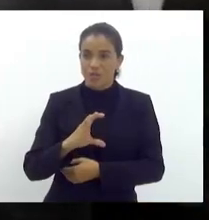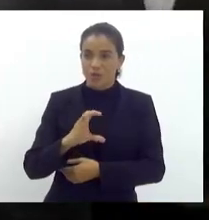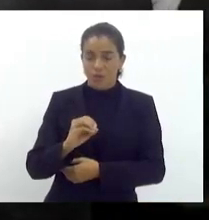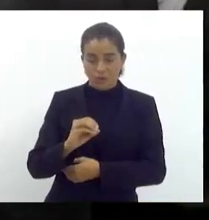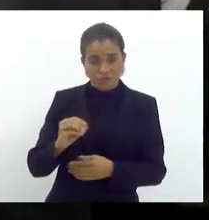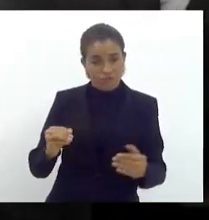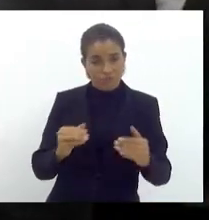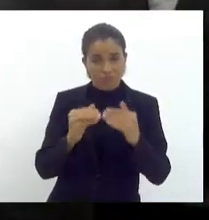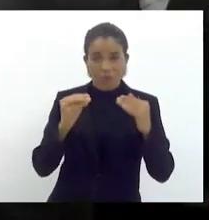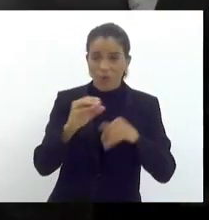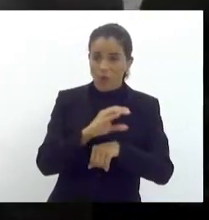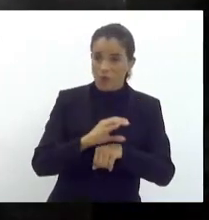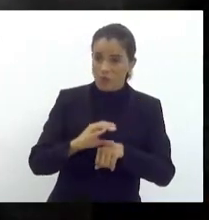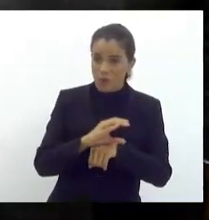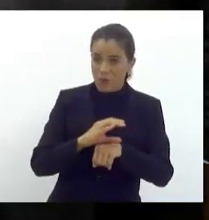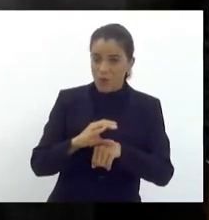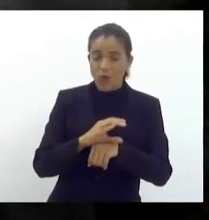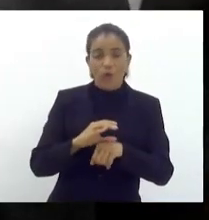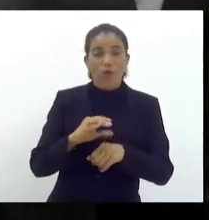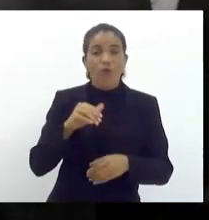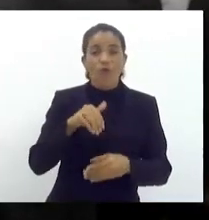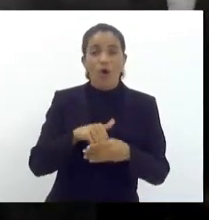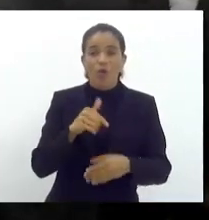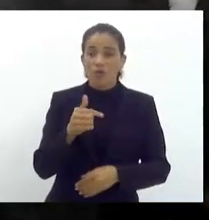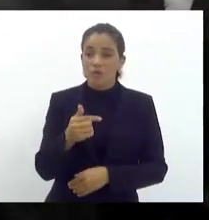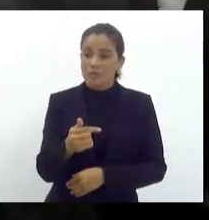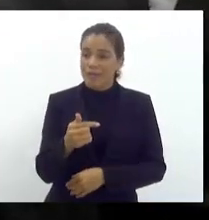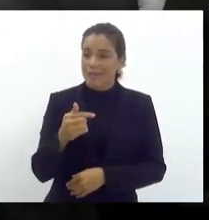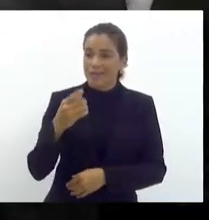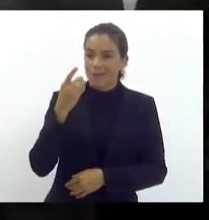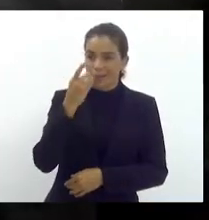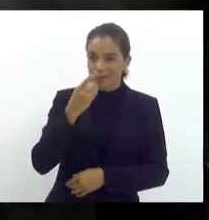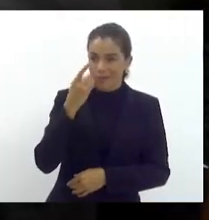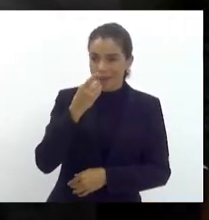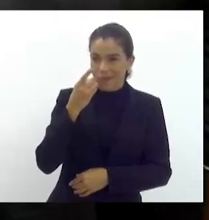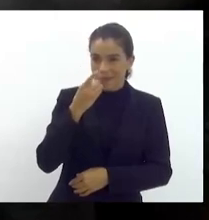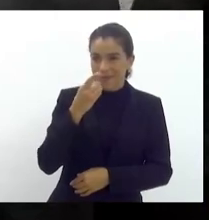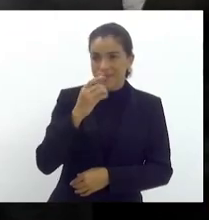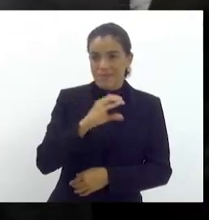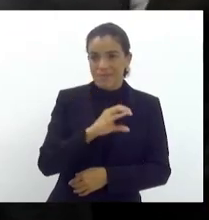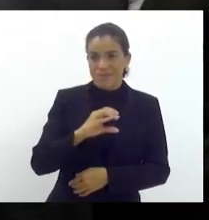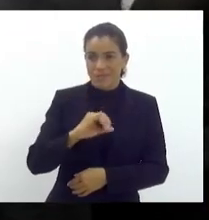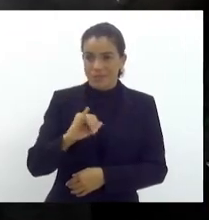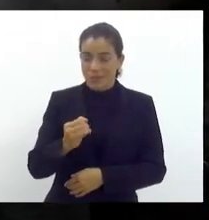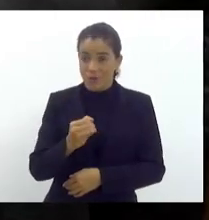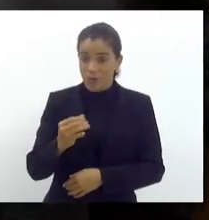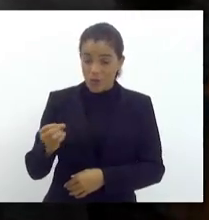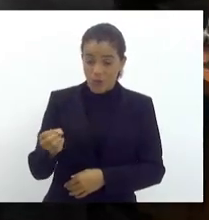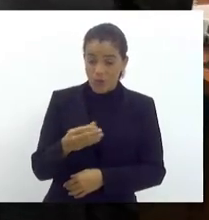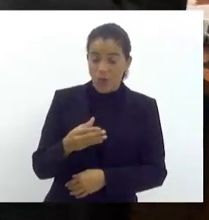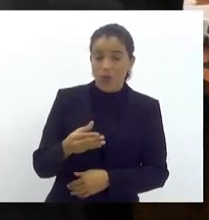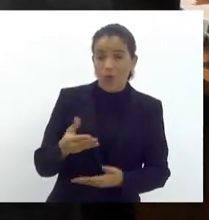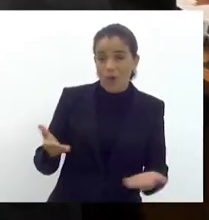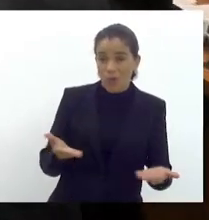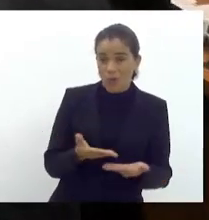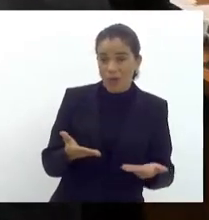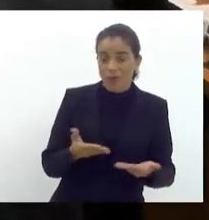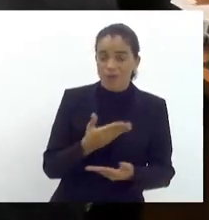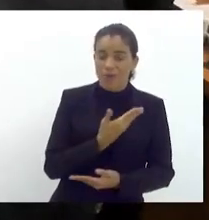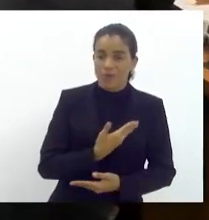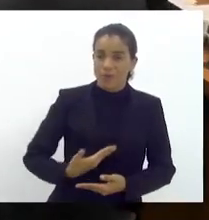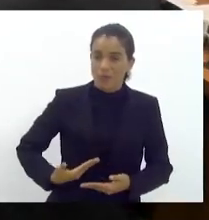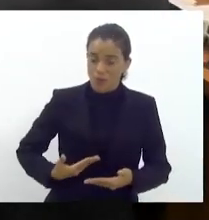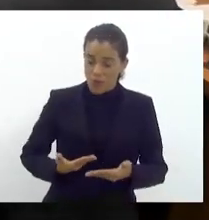constitucionalidade com voto Nani me de sete deputados da ccj foi o atual Governador Cláudio Castro que